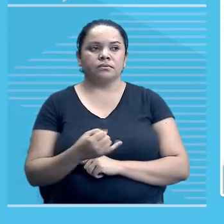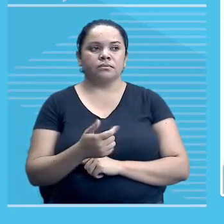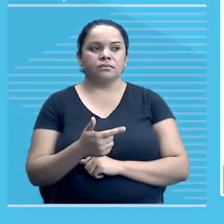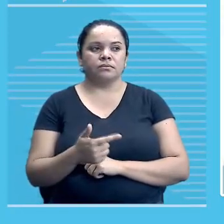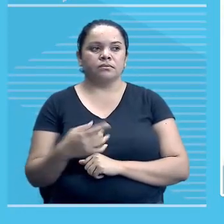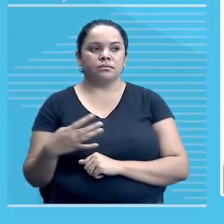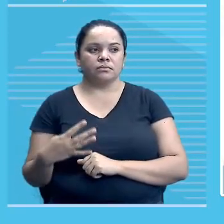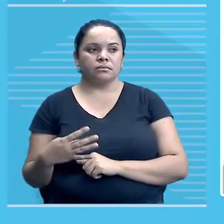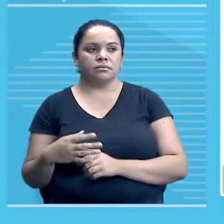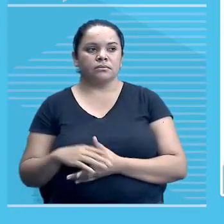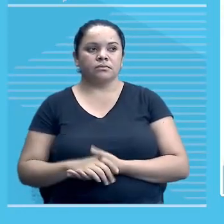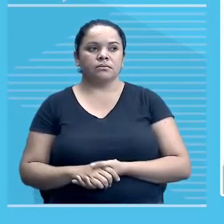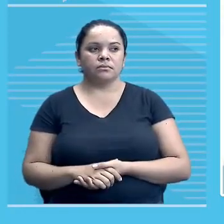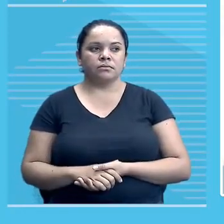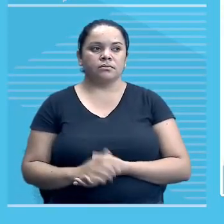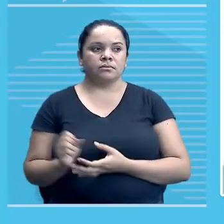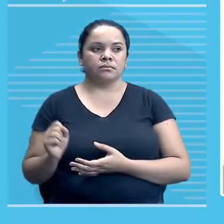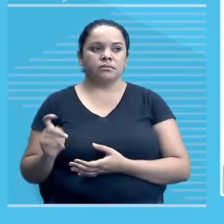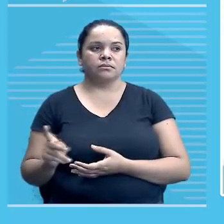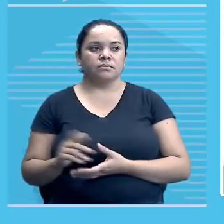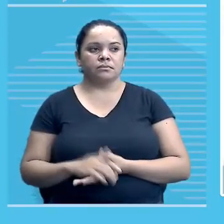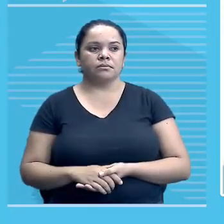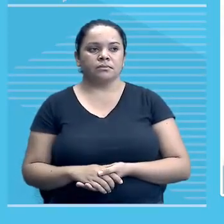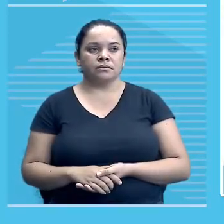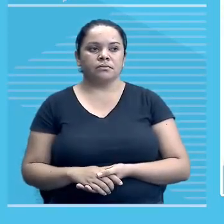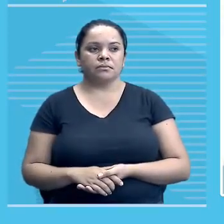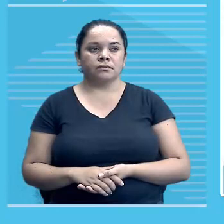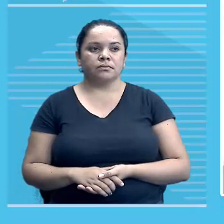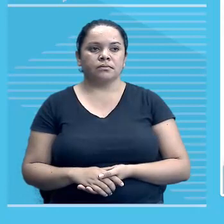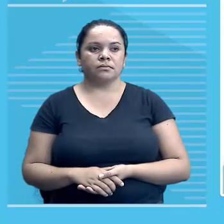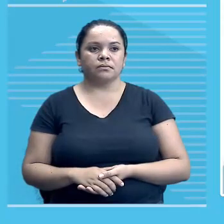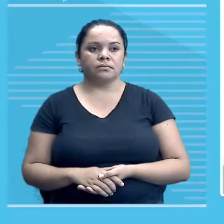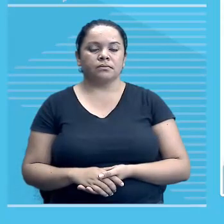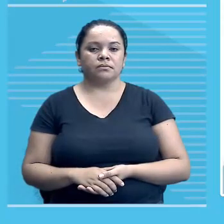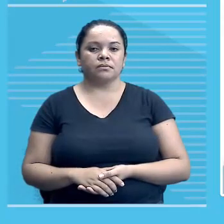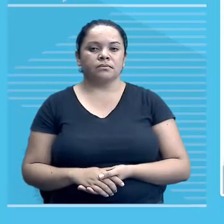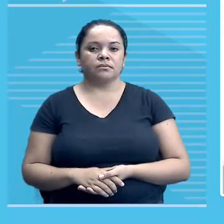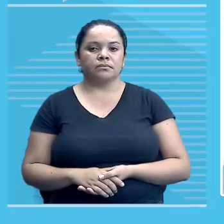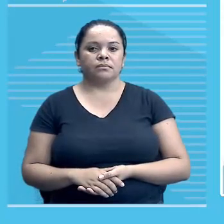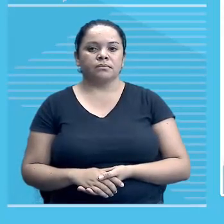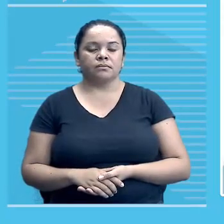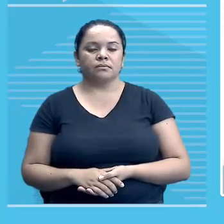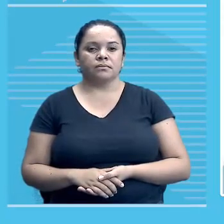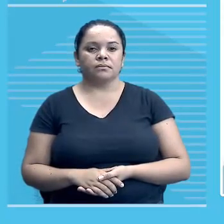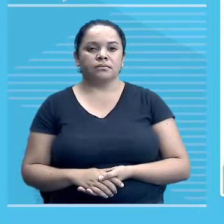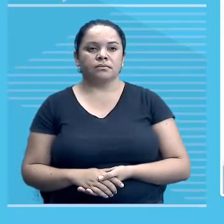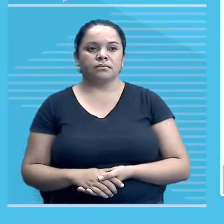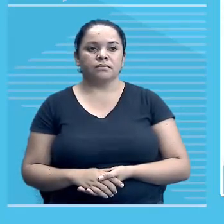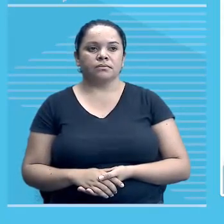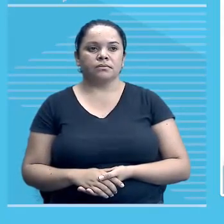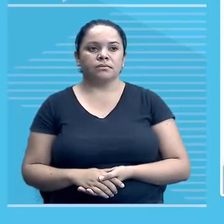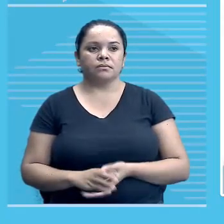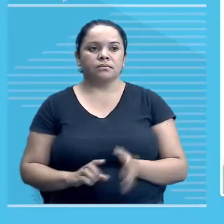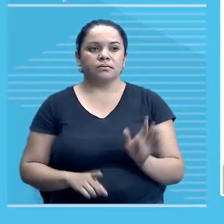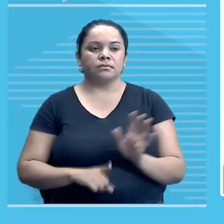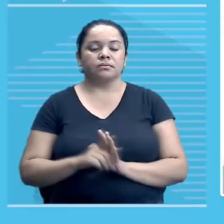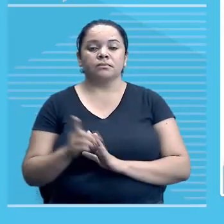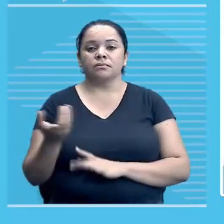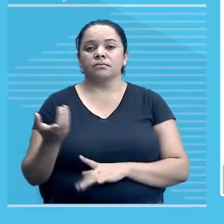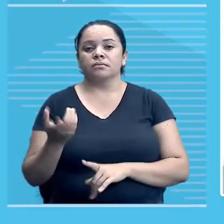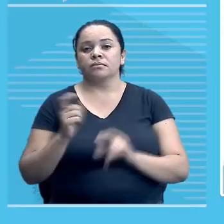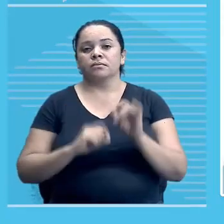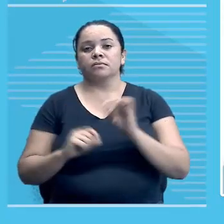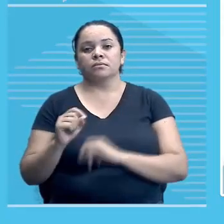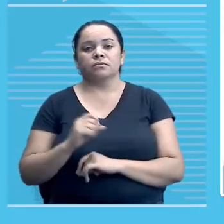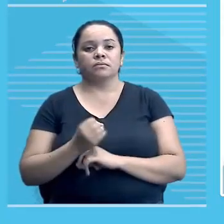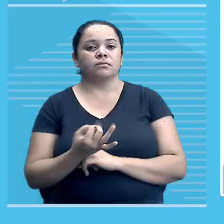24. Beleza? Fazendo aí o joguinho de sinal. Na questão, ele quer saber quanto